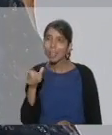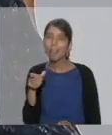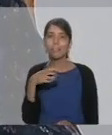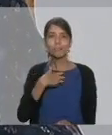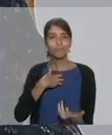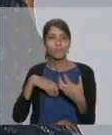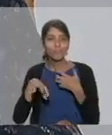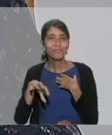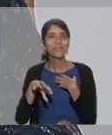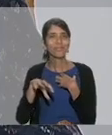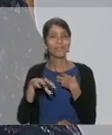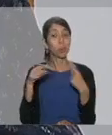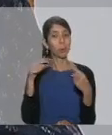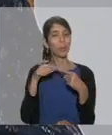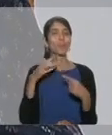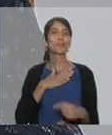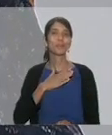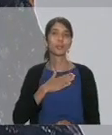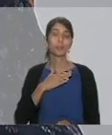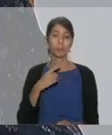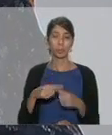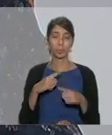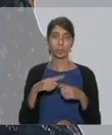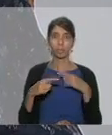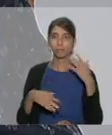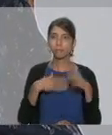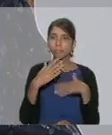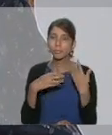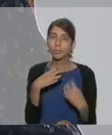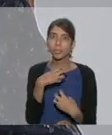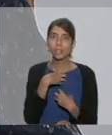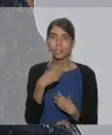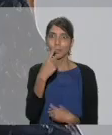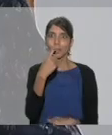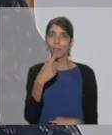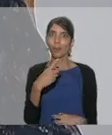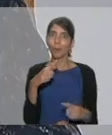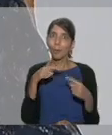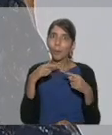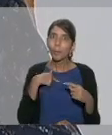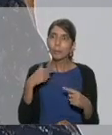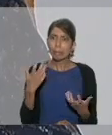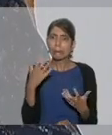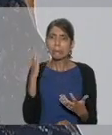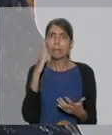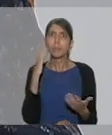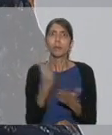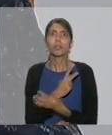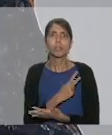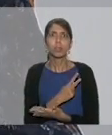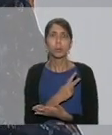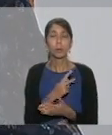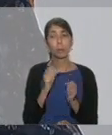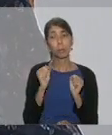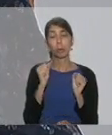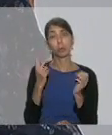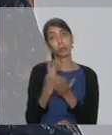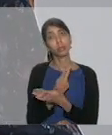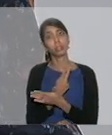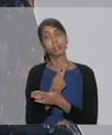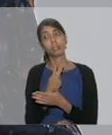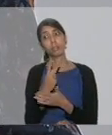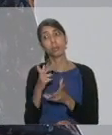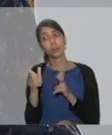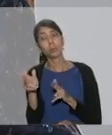gerar empatia no seu público, né? Porque a partir do momento que você tem uma identificação, você quer saber o que aconteceu. Porque você pode estar passando